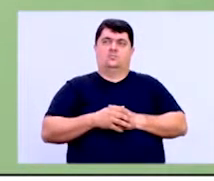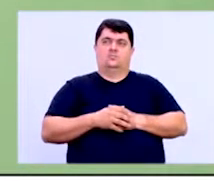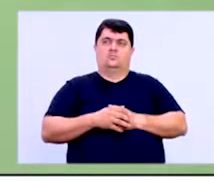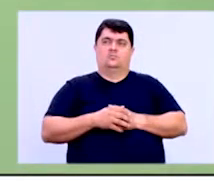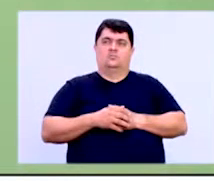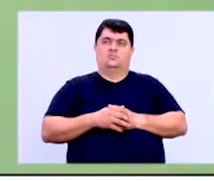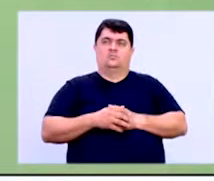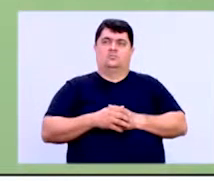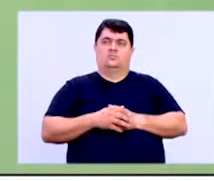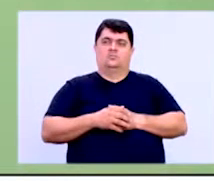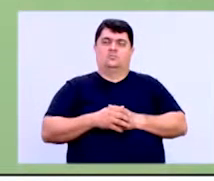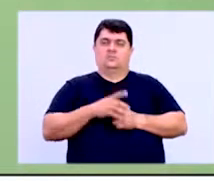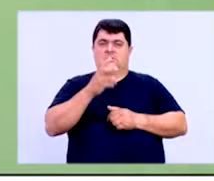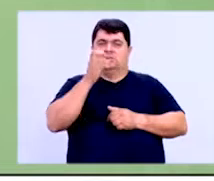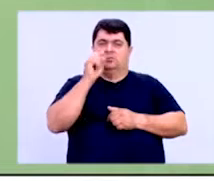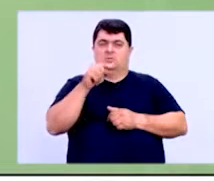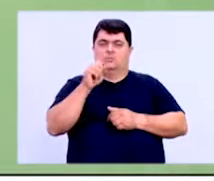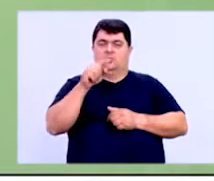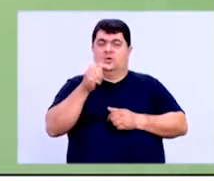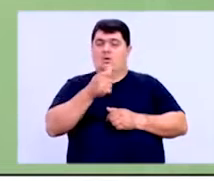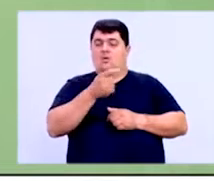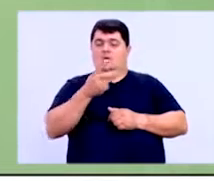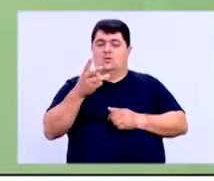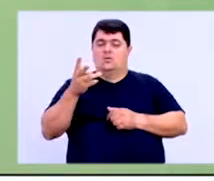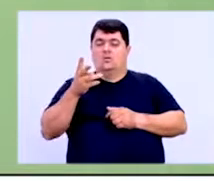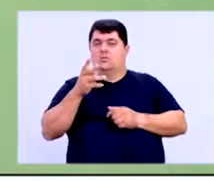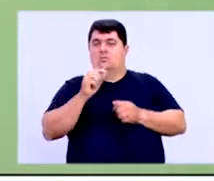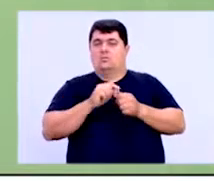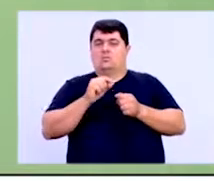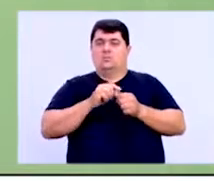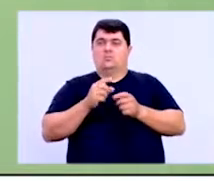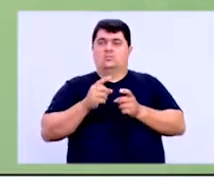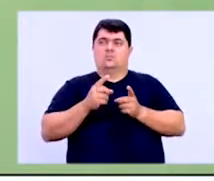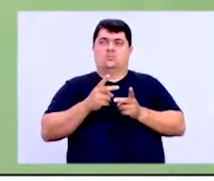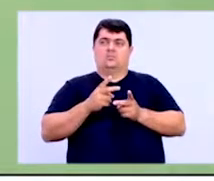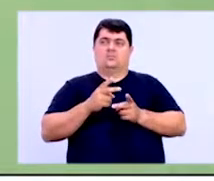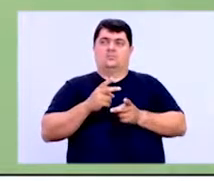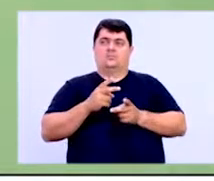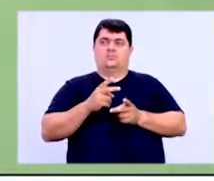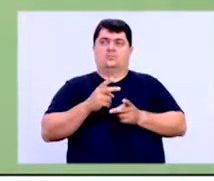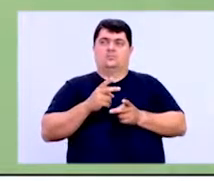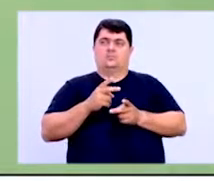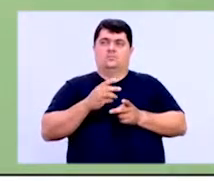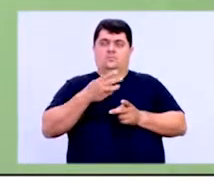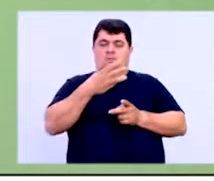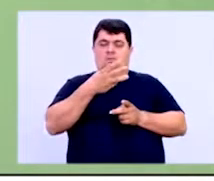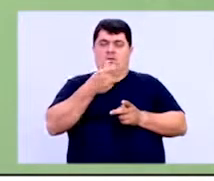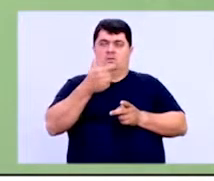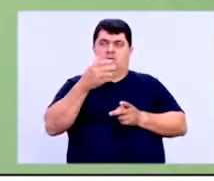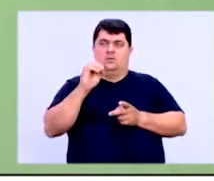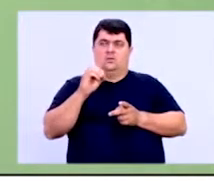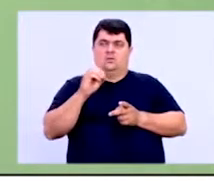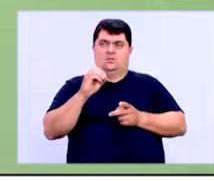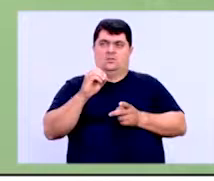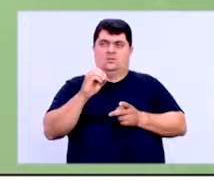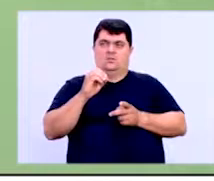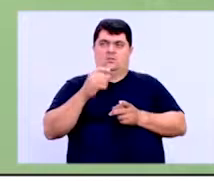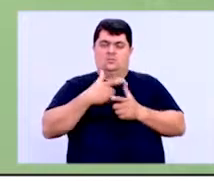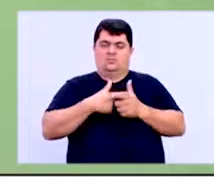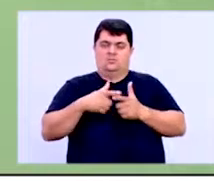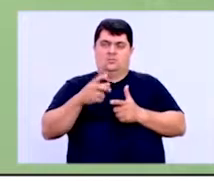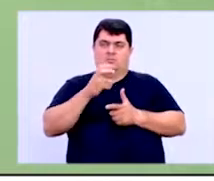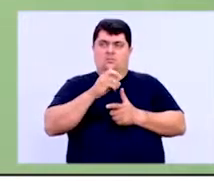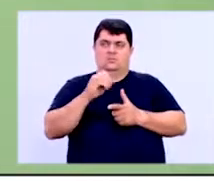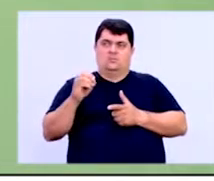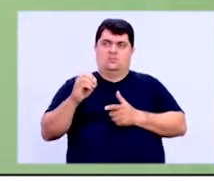sei se está aí, então esses 5 mil é a quantidade de produto produzido. Eu pego os 310, custo total, divido pela